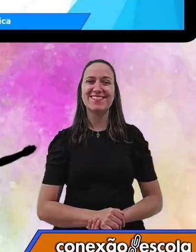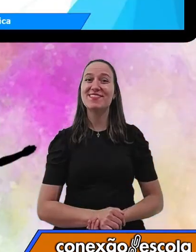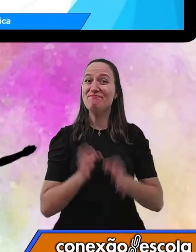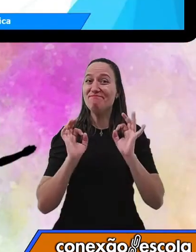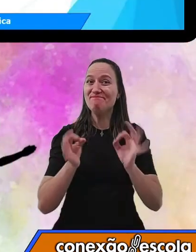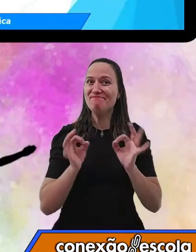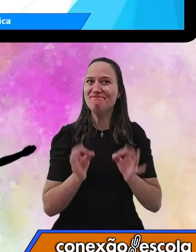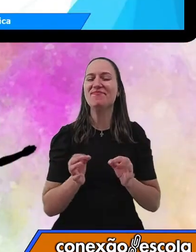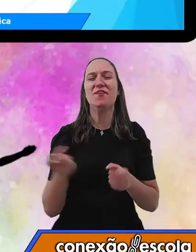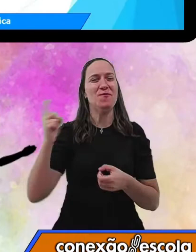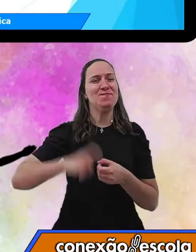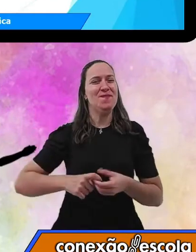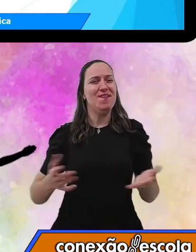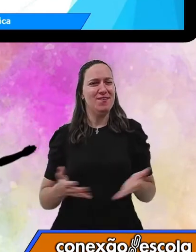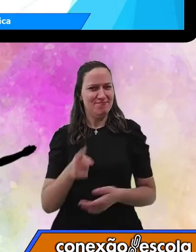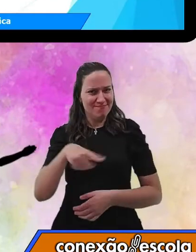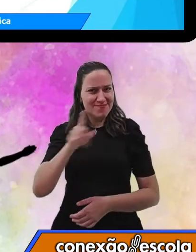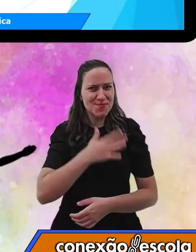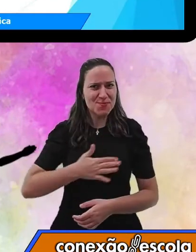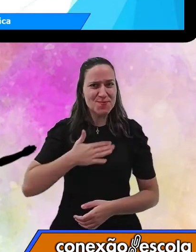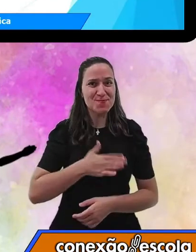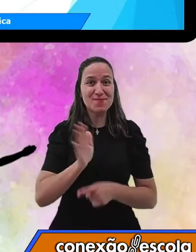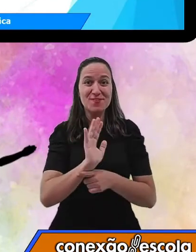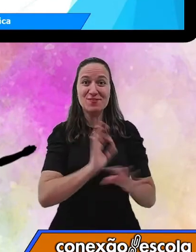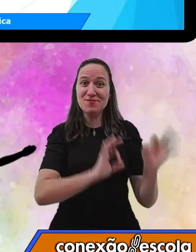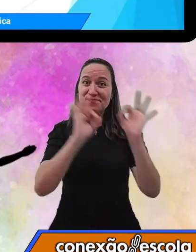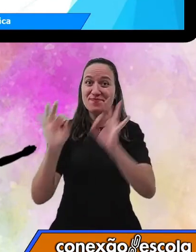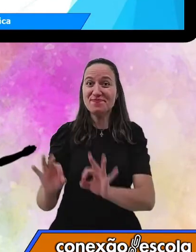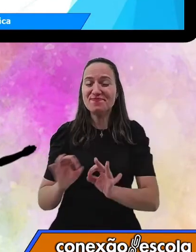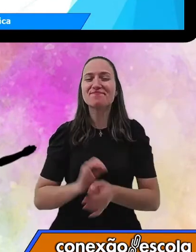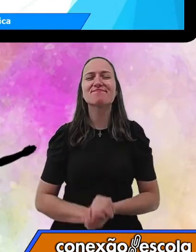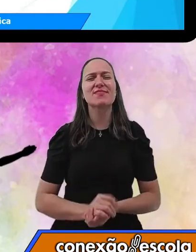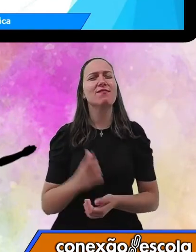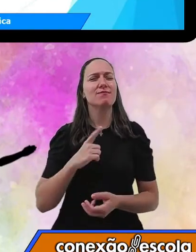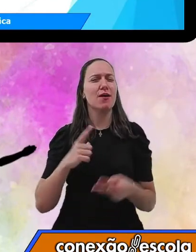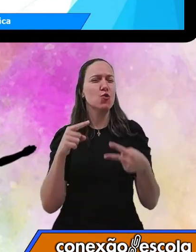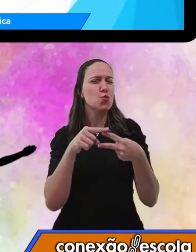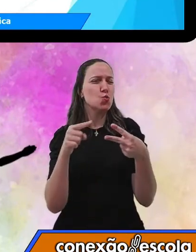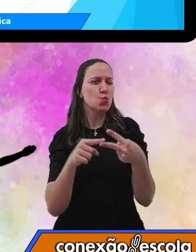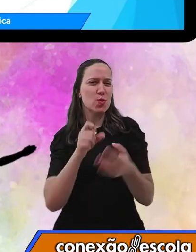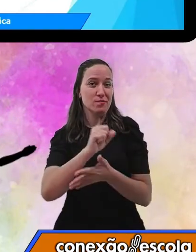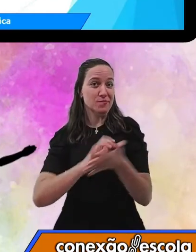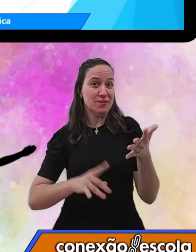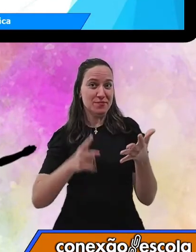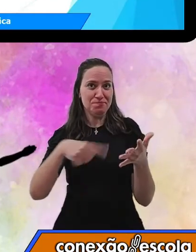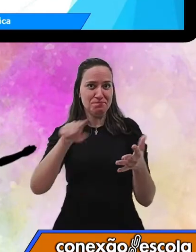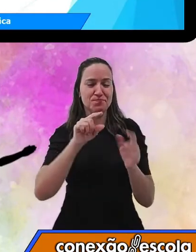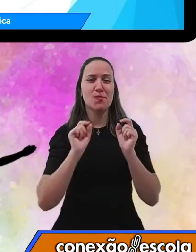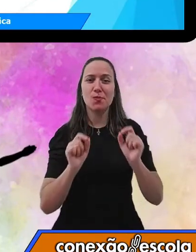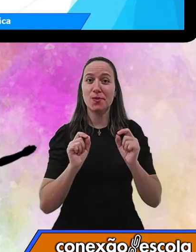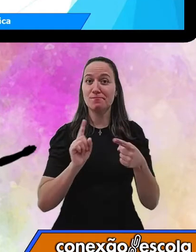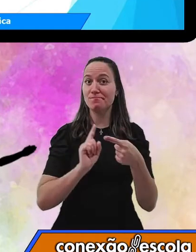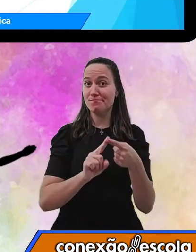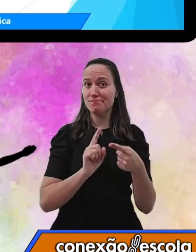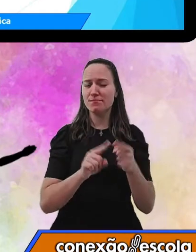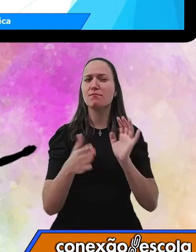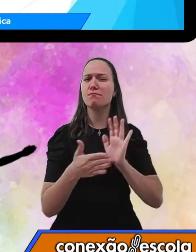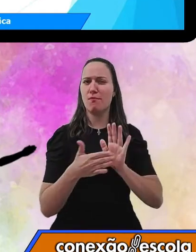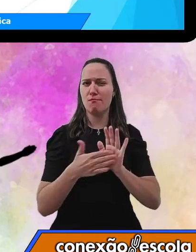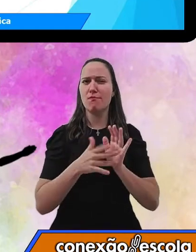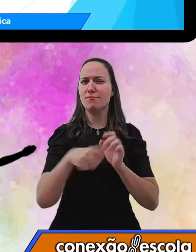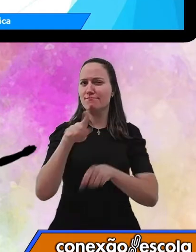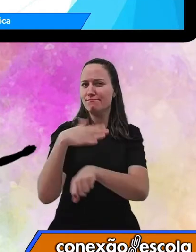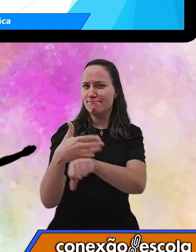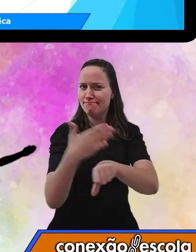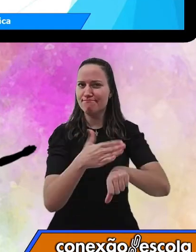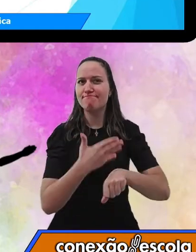Muito bem, voltamos. Gostou? E eu tenho duas atividades para você fazer. A primeira é uma proposta